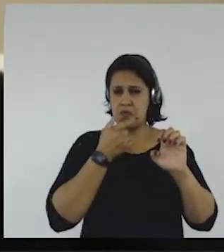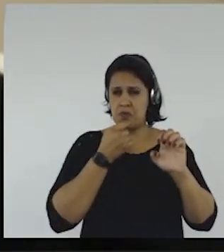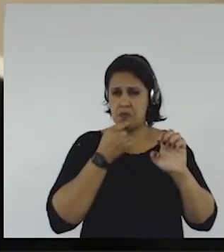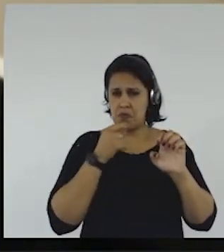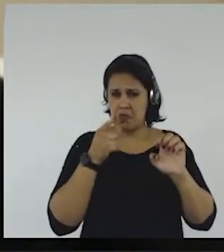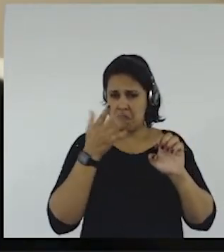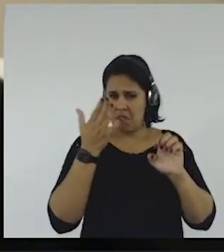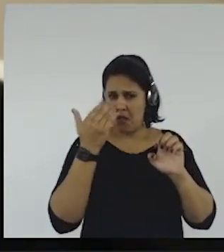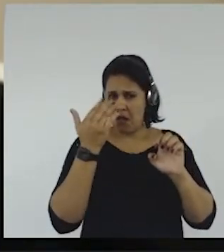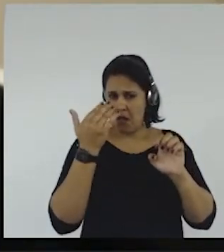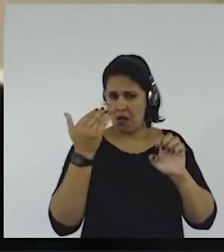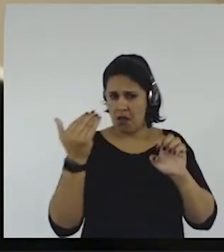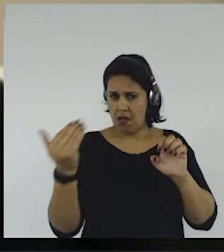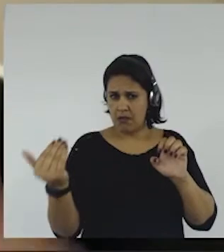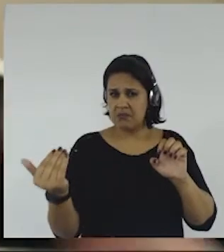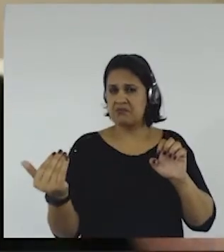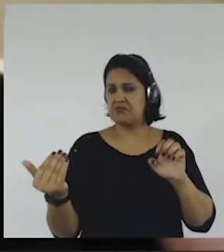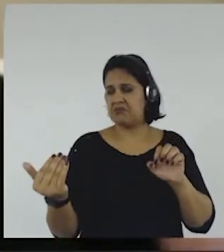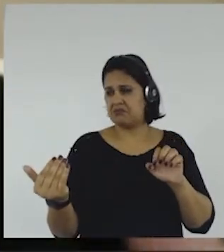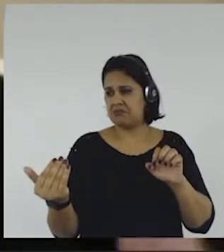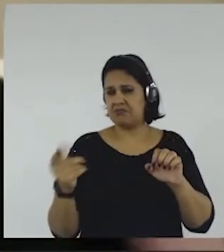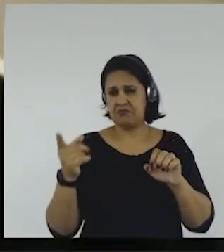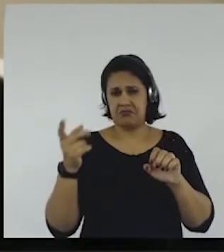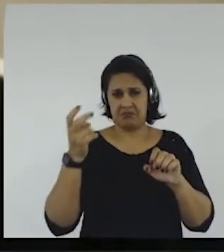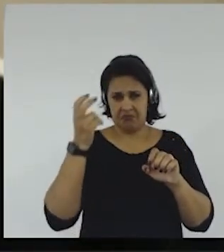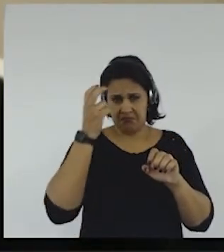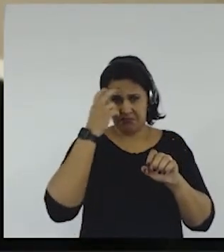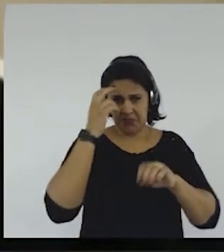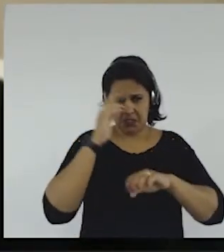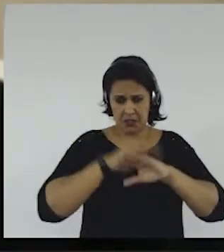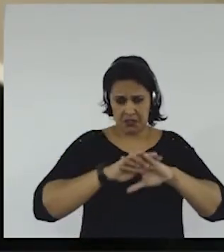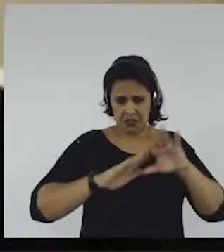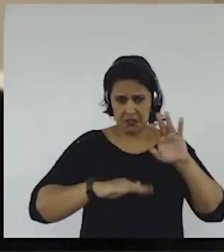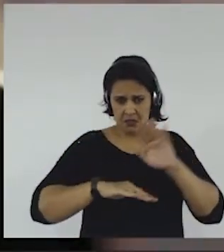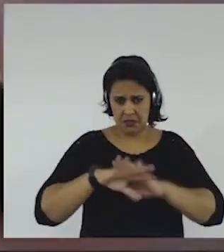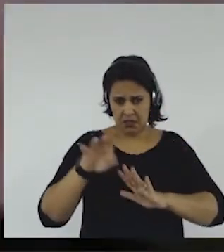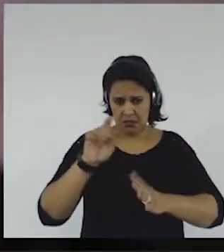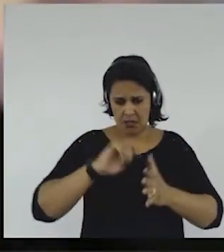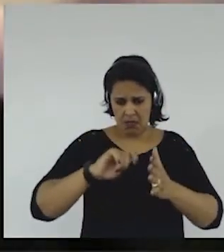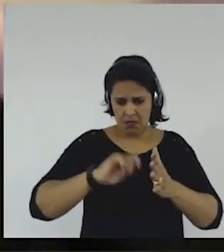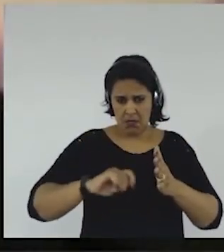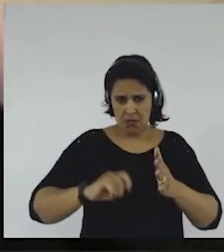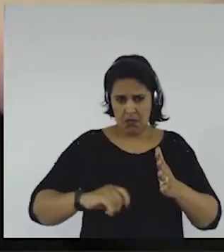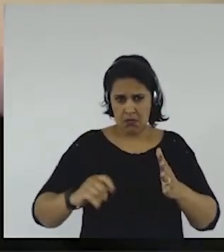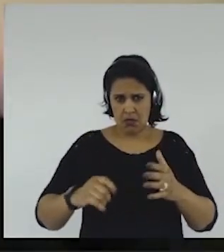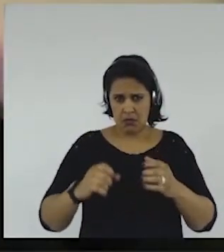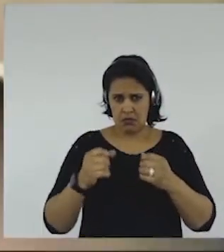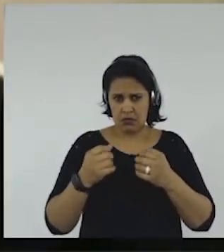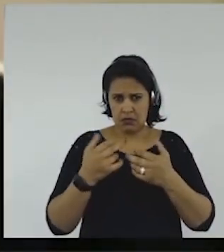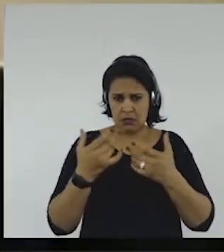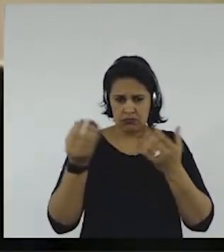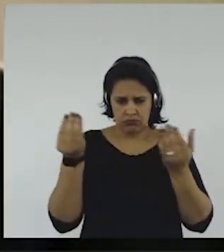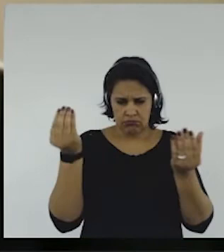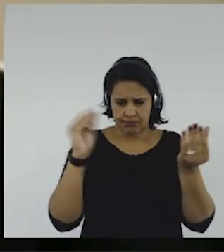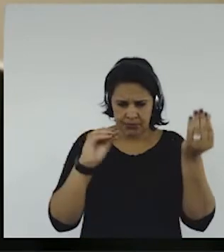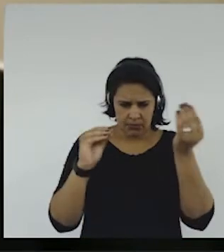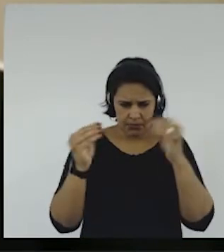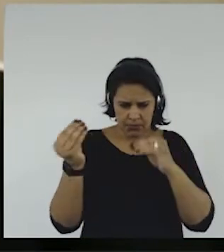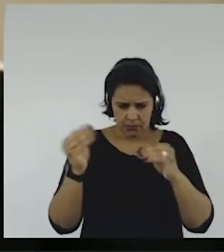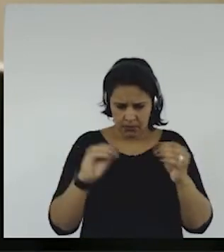do comum. A capacidade dele de escrever, de sistematizar as ideias, era muito